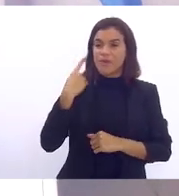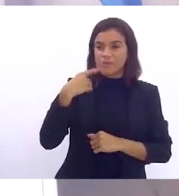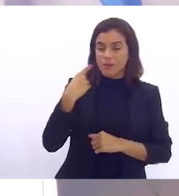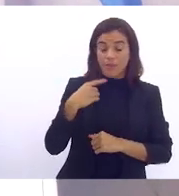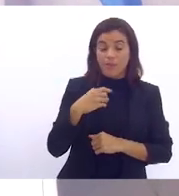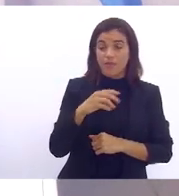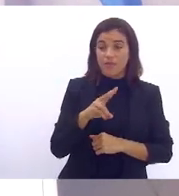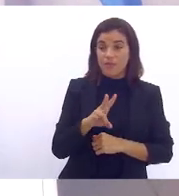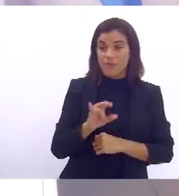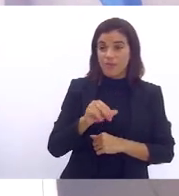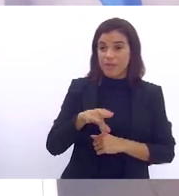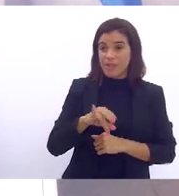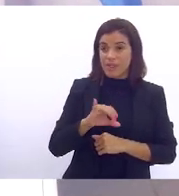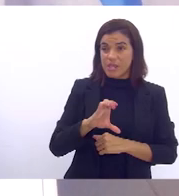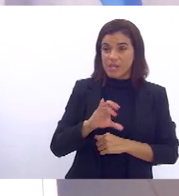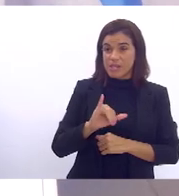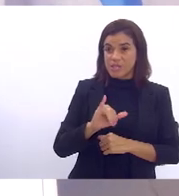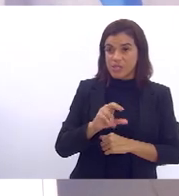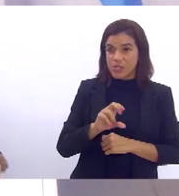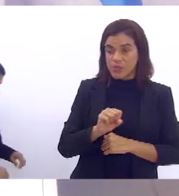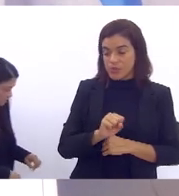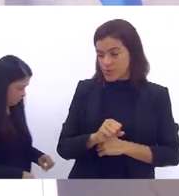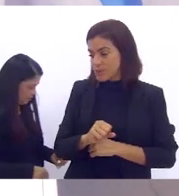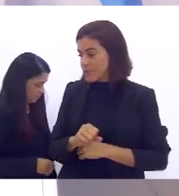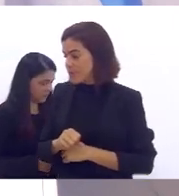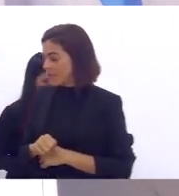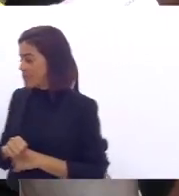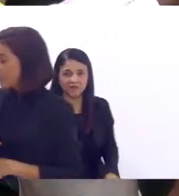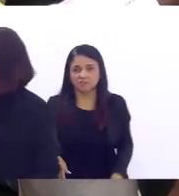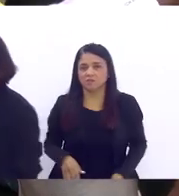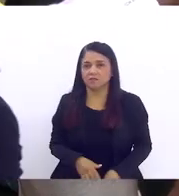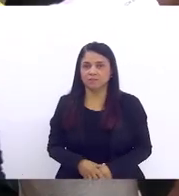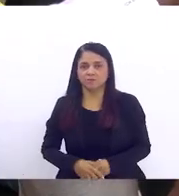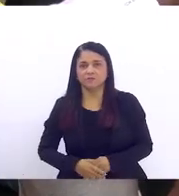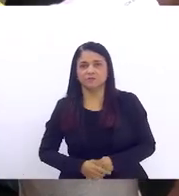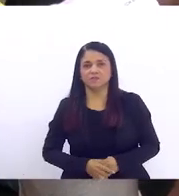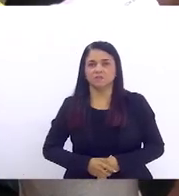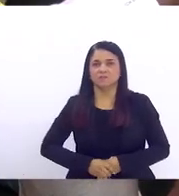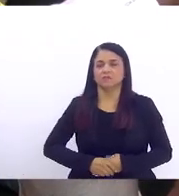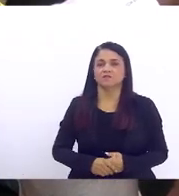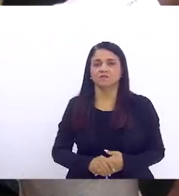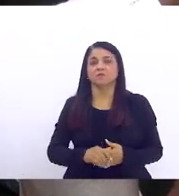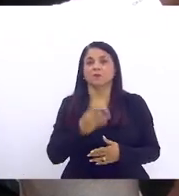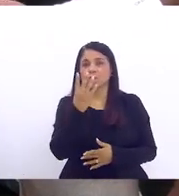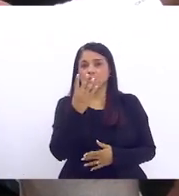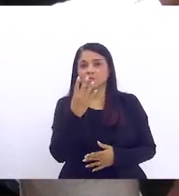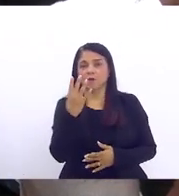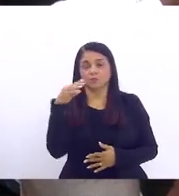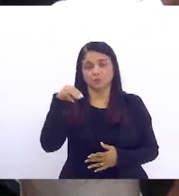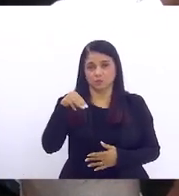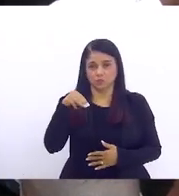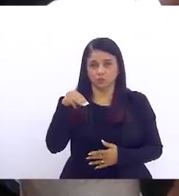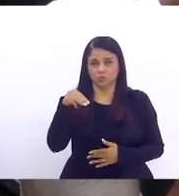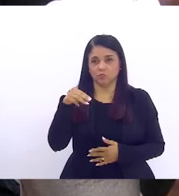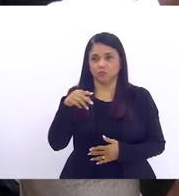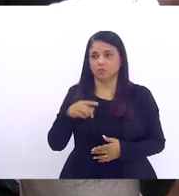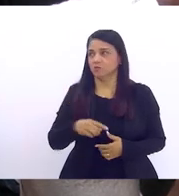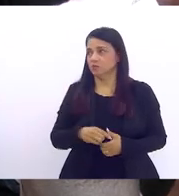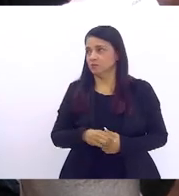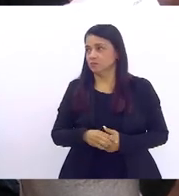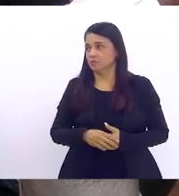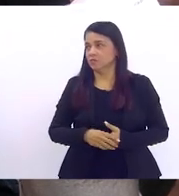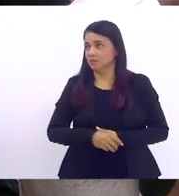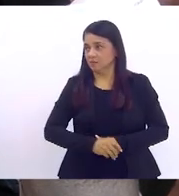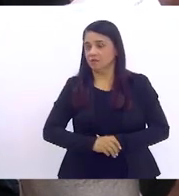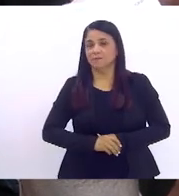tem 4 minutos para os seus questionamentos e boa boa tarde meu nome